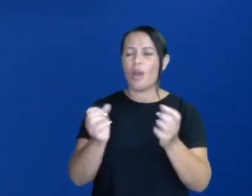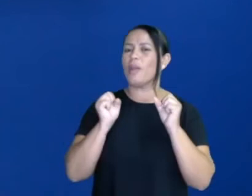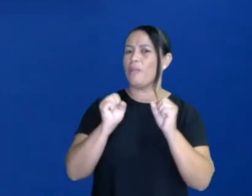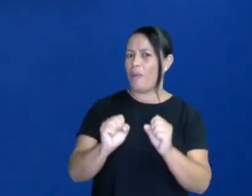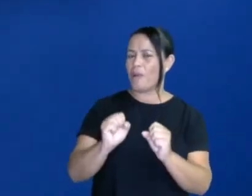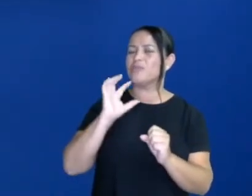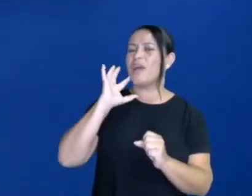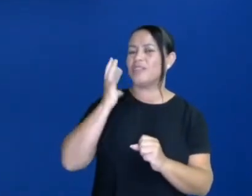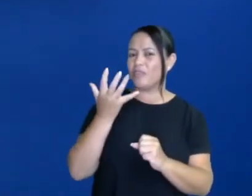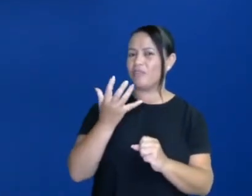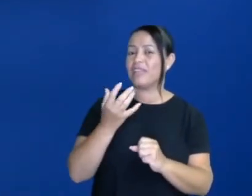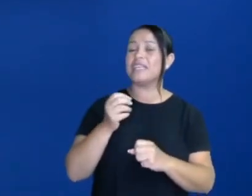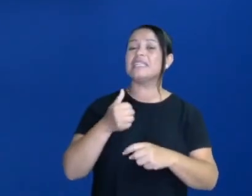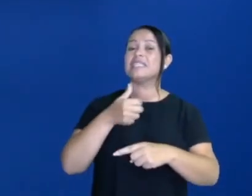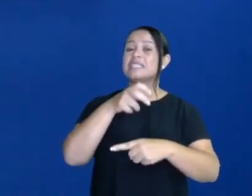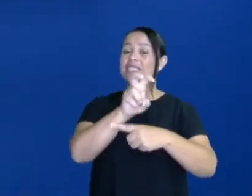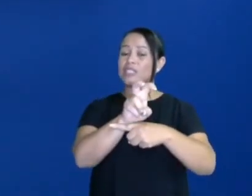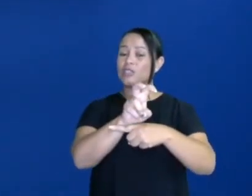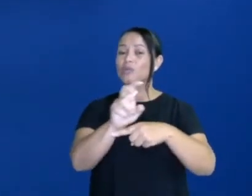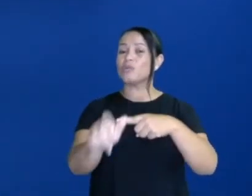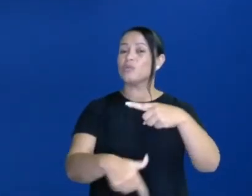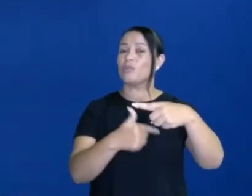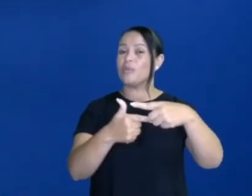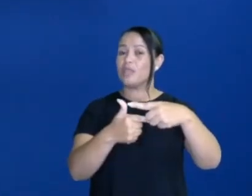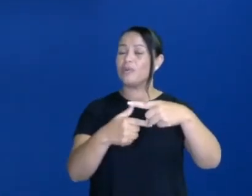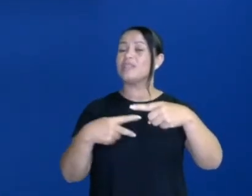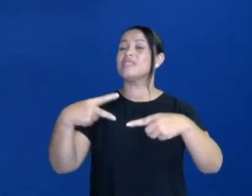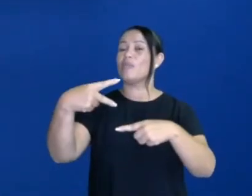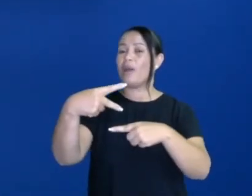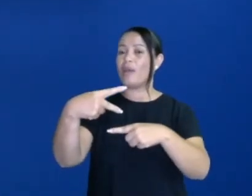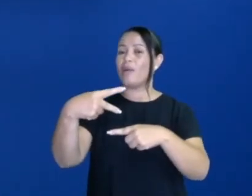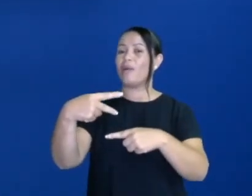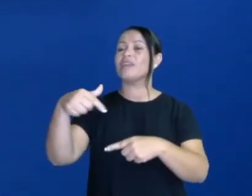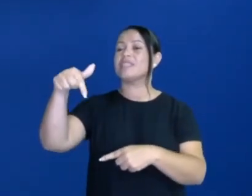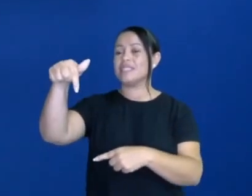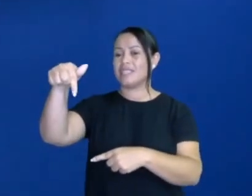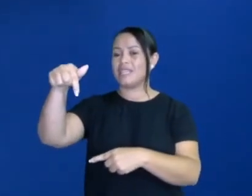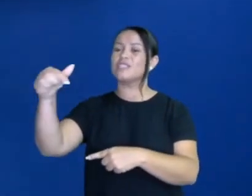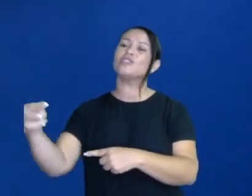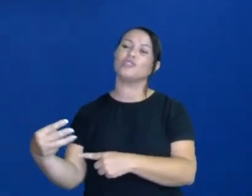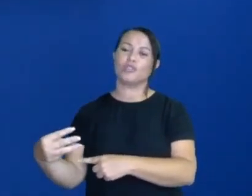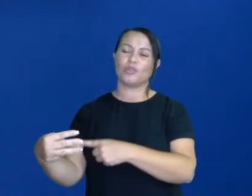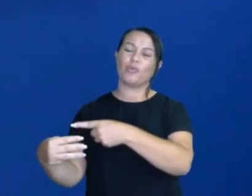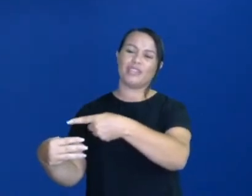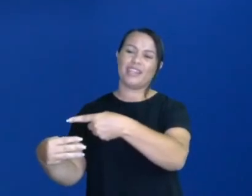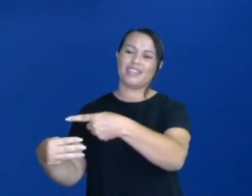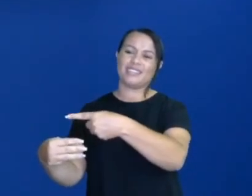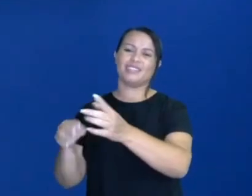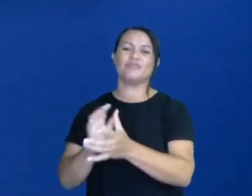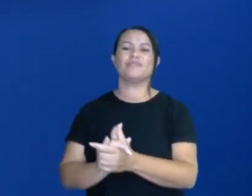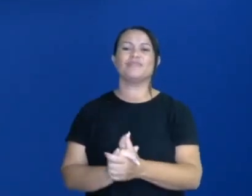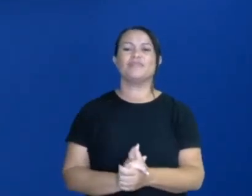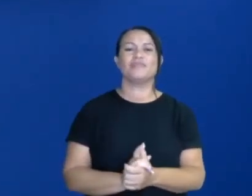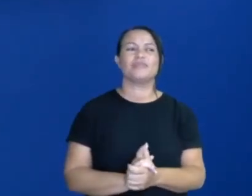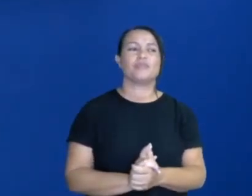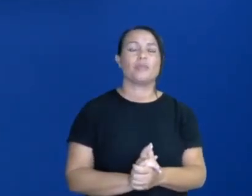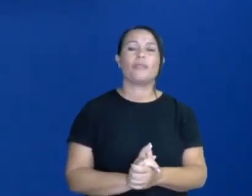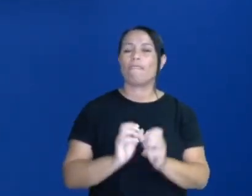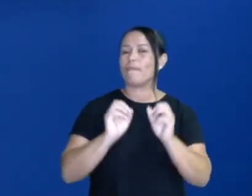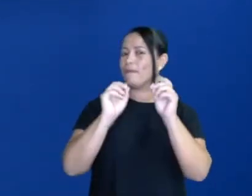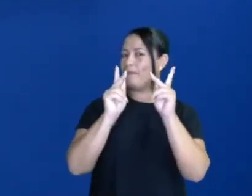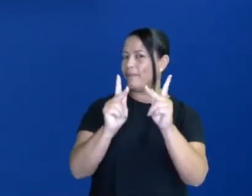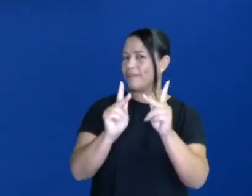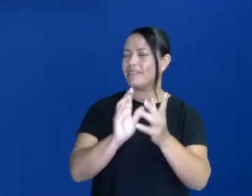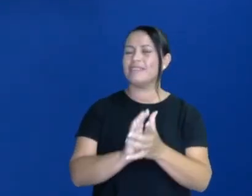posso resolver, ó. Então, 5 sobre 2 é maior que 7 sobre 3.